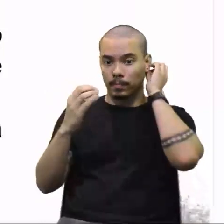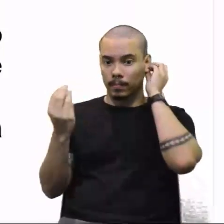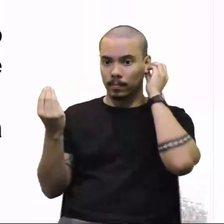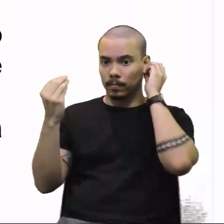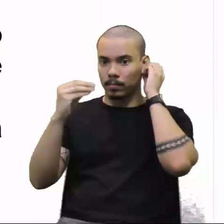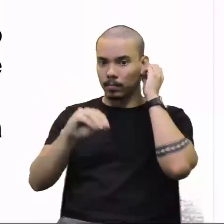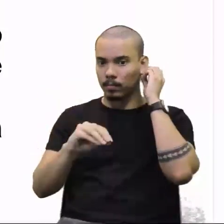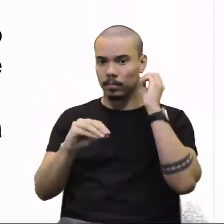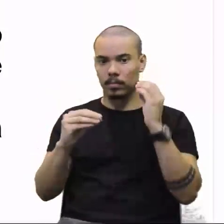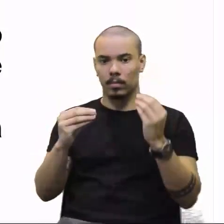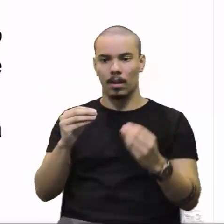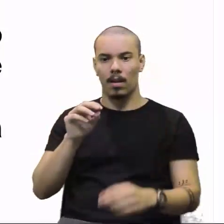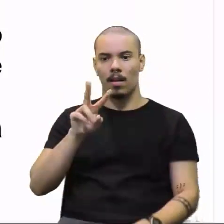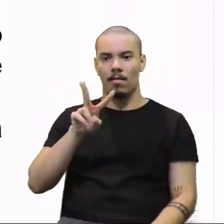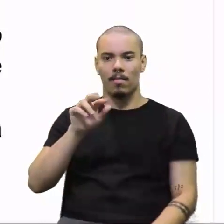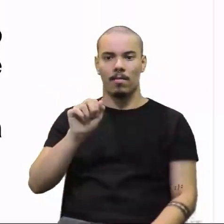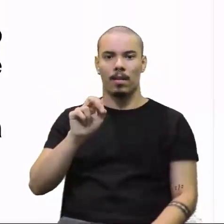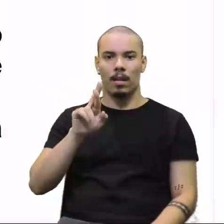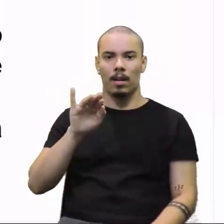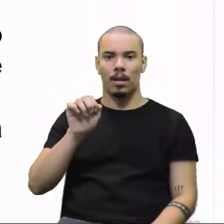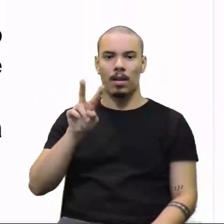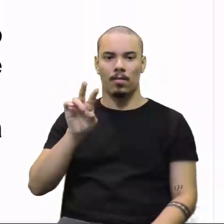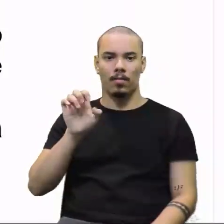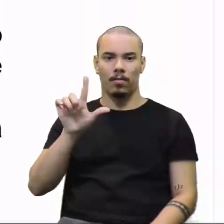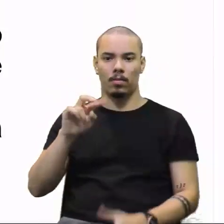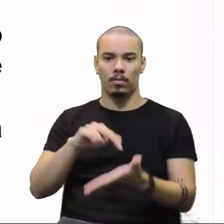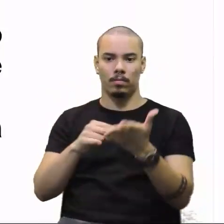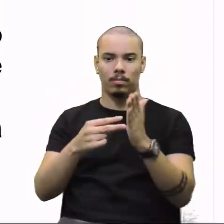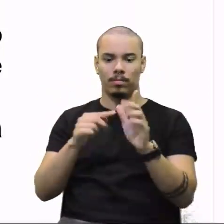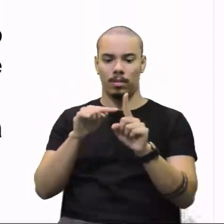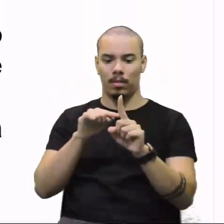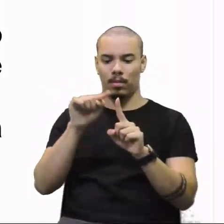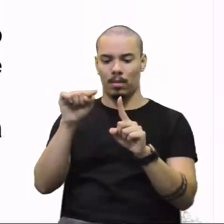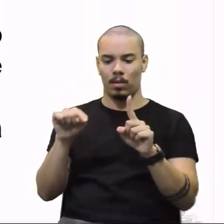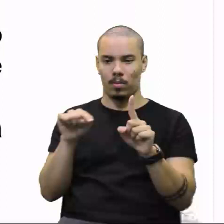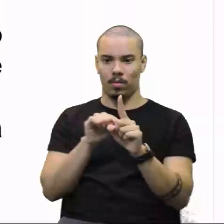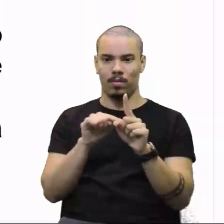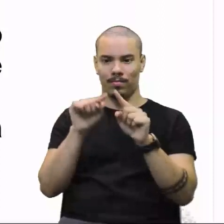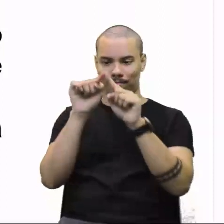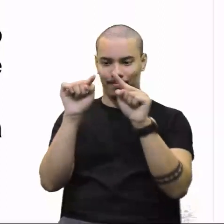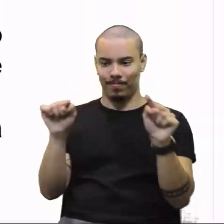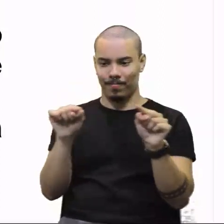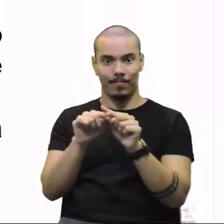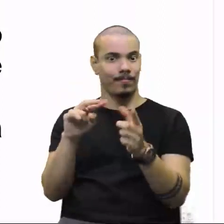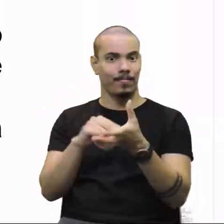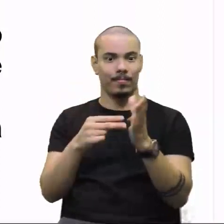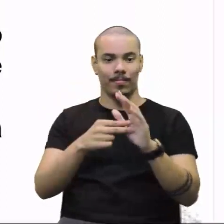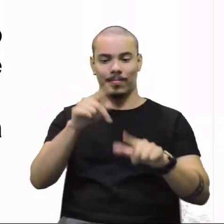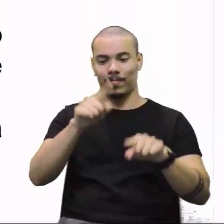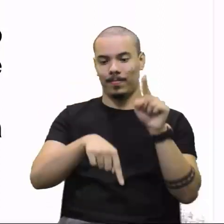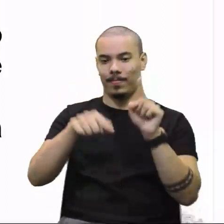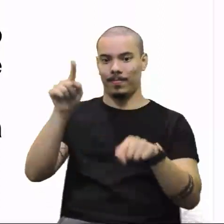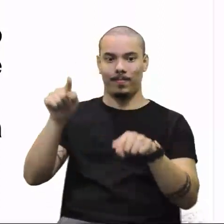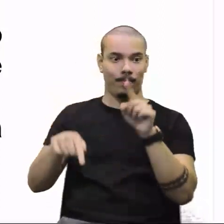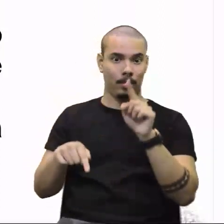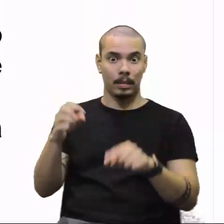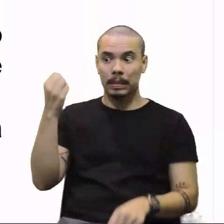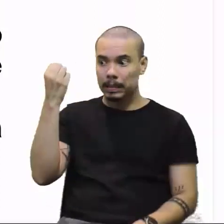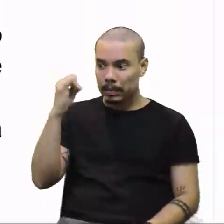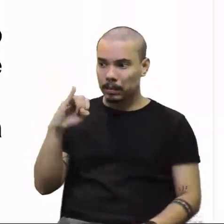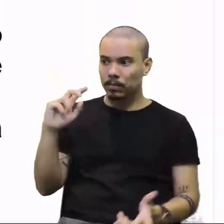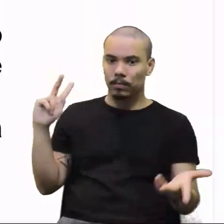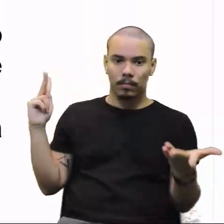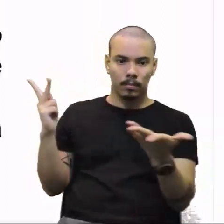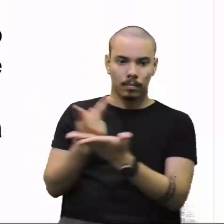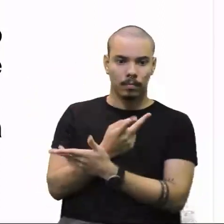símbolo variar, o delta, ele significa variar. Então, independente de ocorrer uma mudança na energia, a